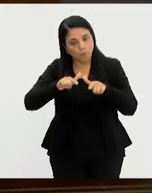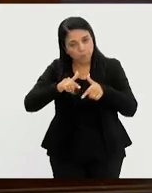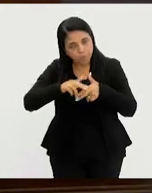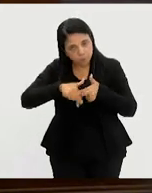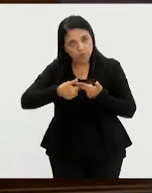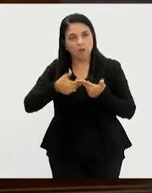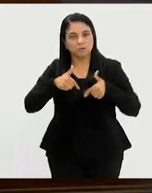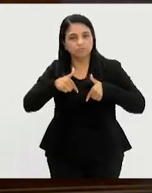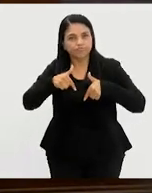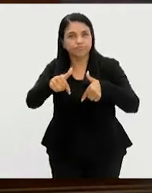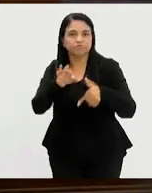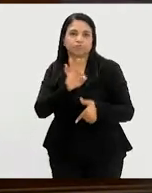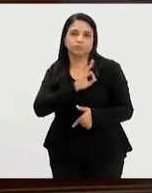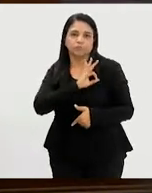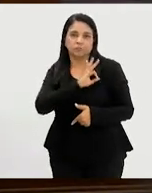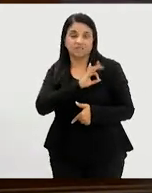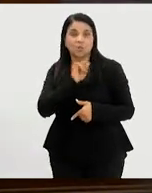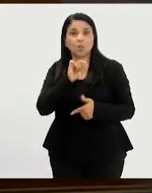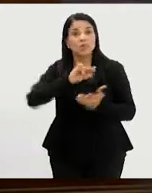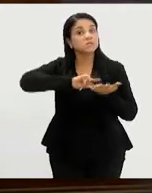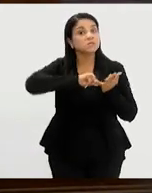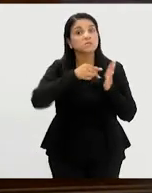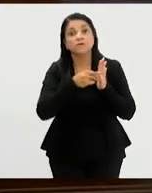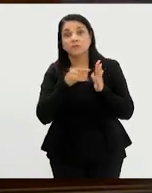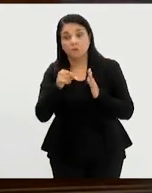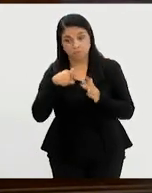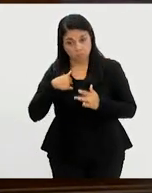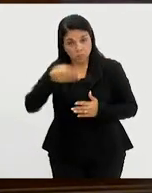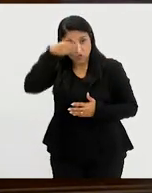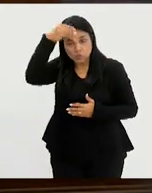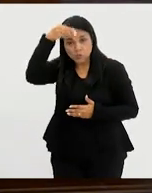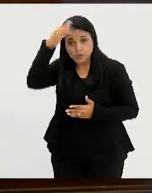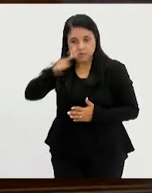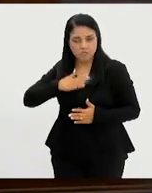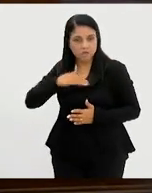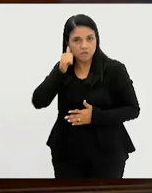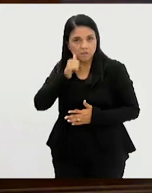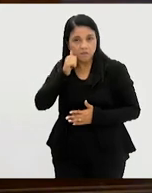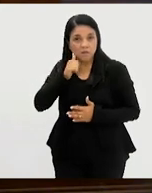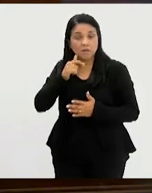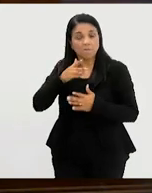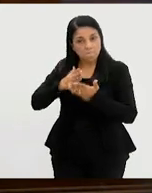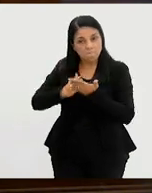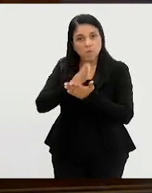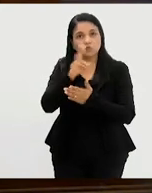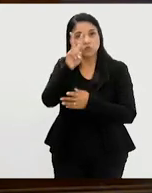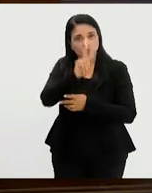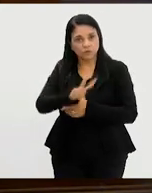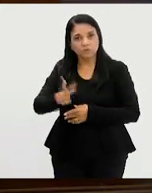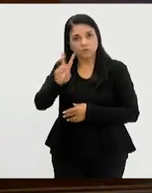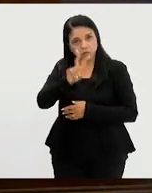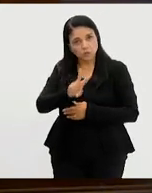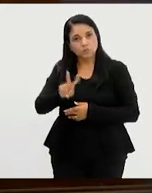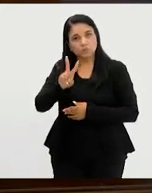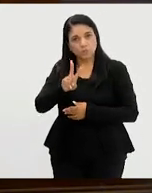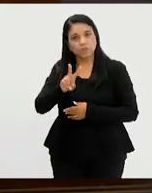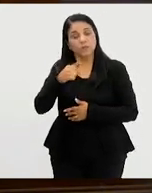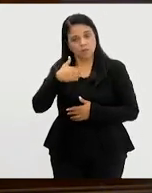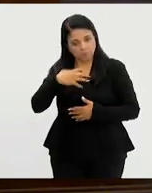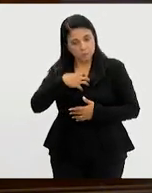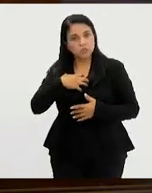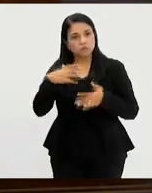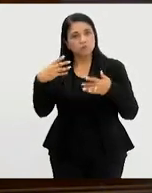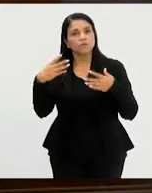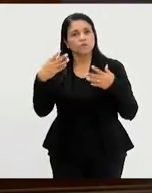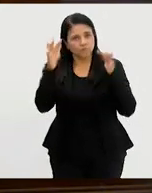sabe o que que isso significa minha sobrinha por exemplo passou no vestibular e aqui eh fico muito feliz passou no